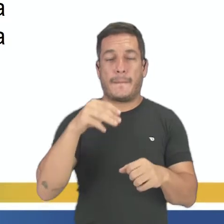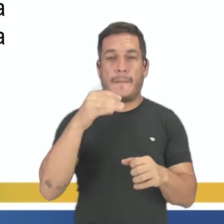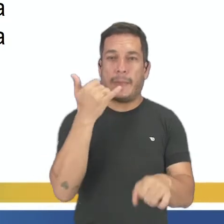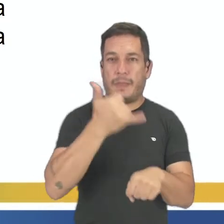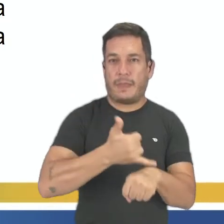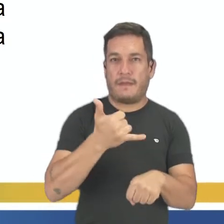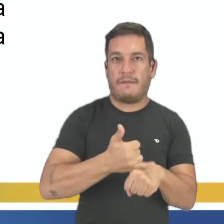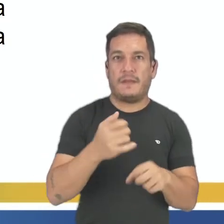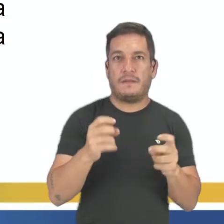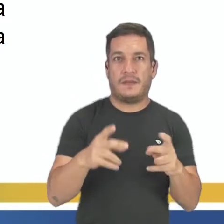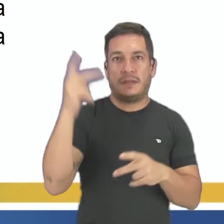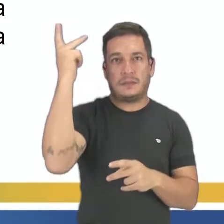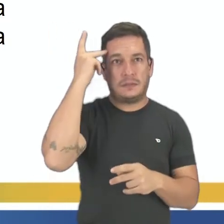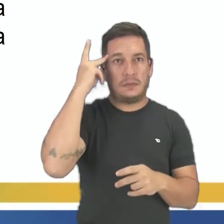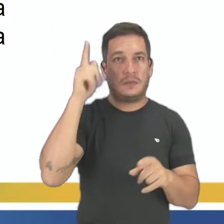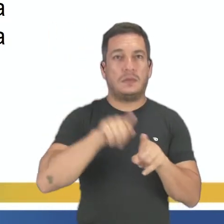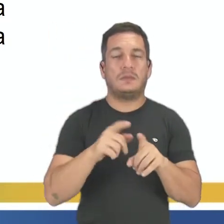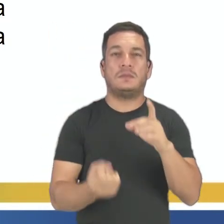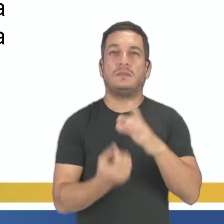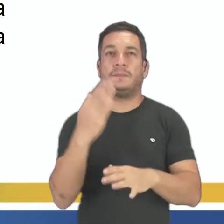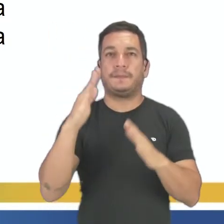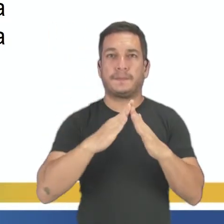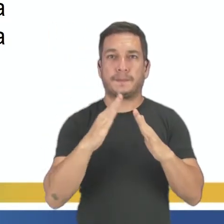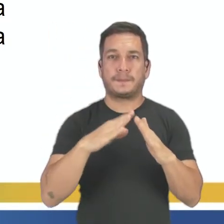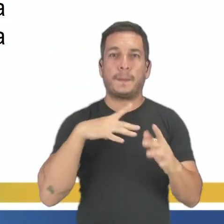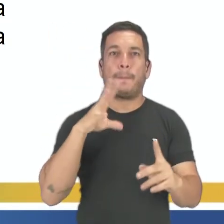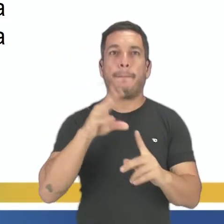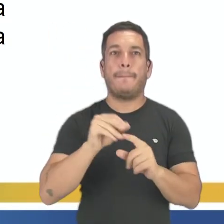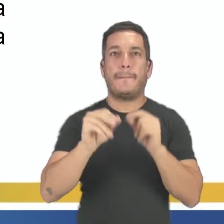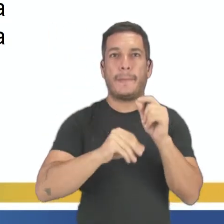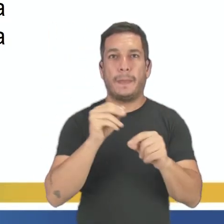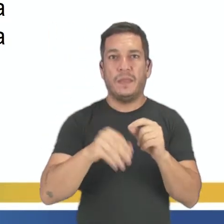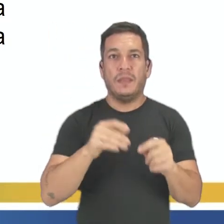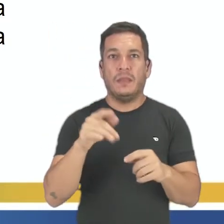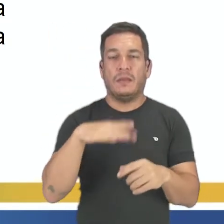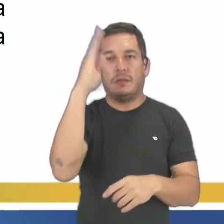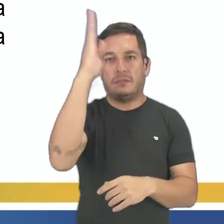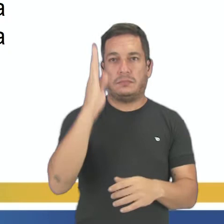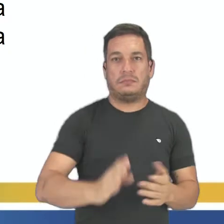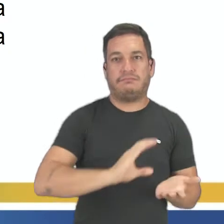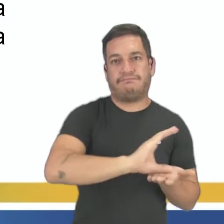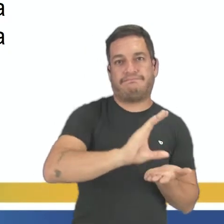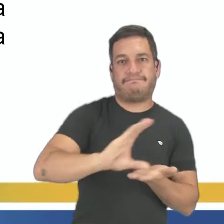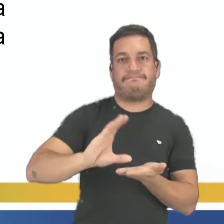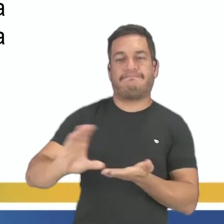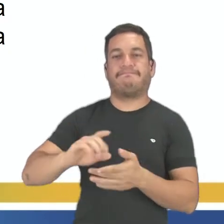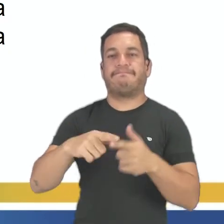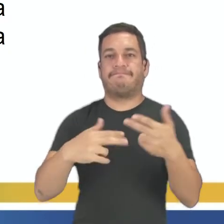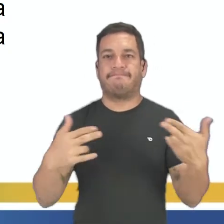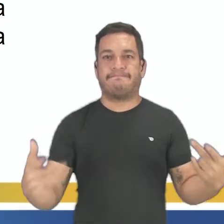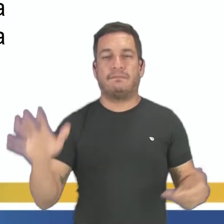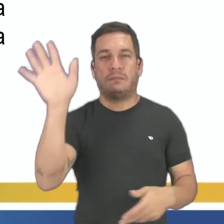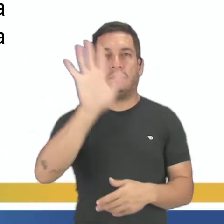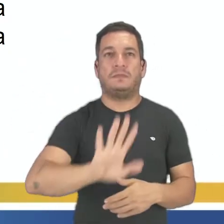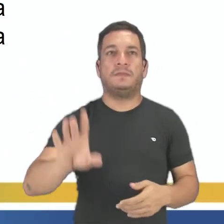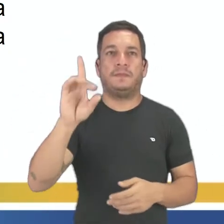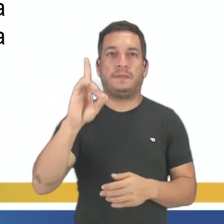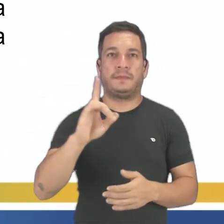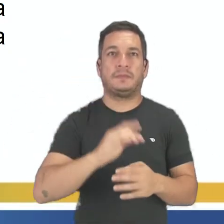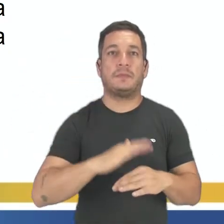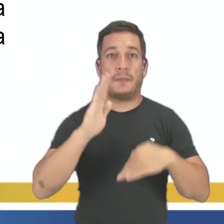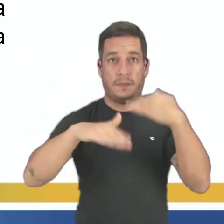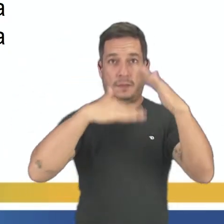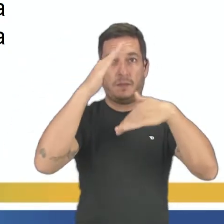a fundação de casas de exportação que tinham como objetivo abastecer o mercado brasileiro de produtos nacionais. D,